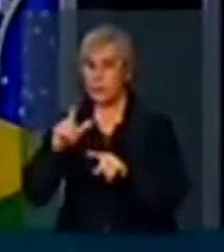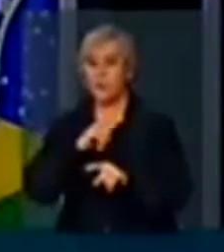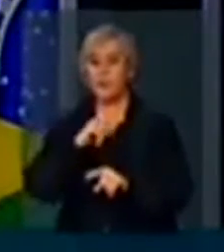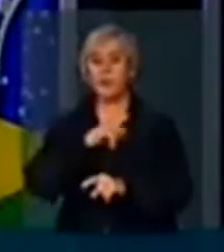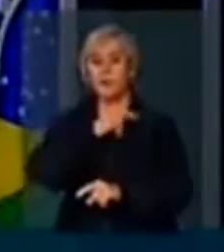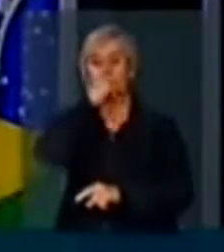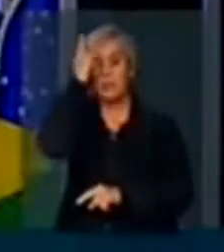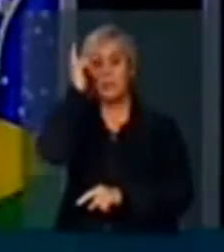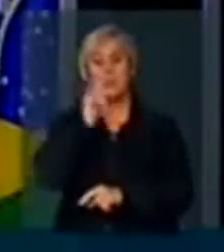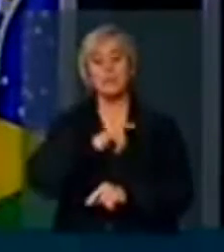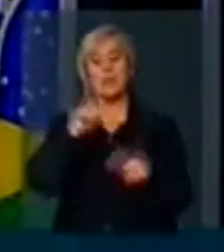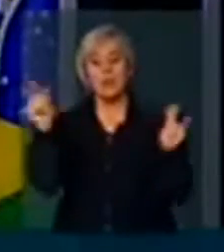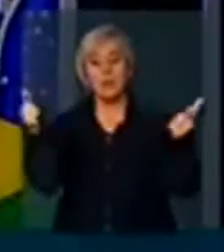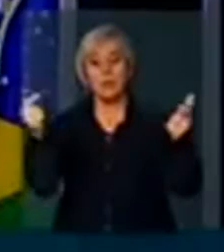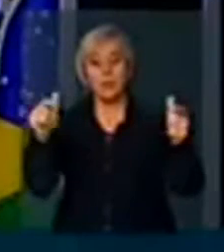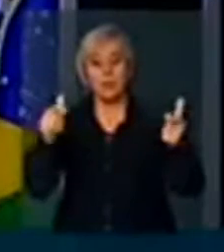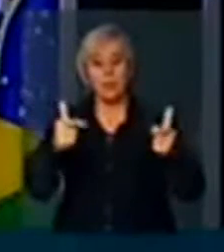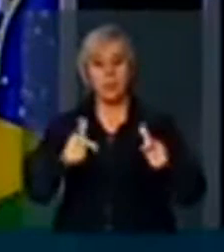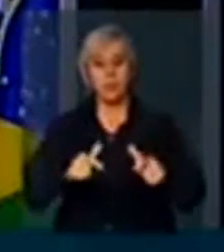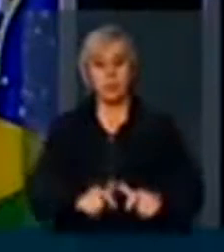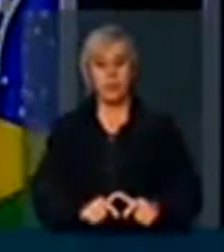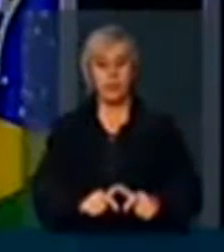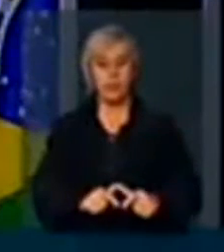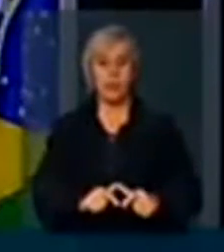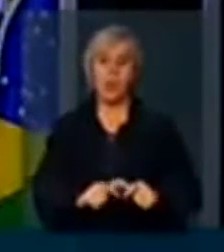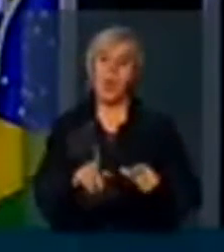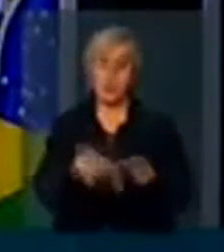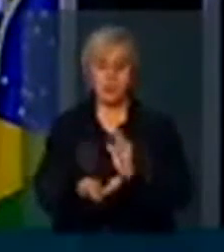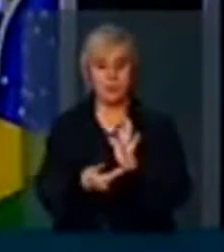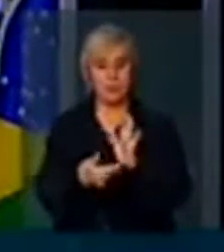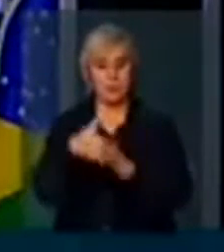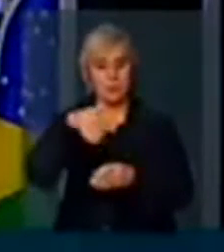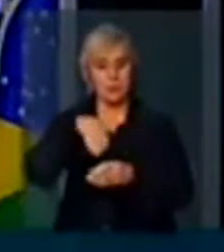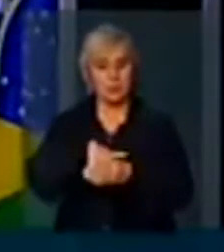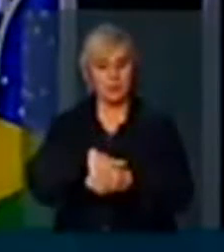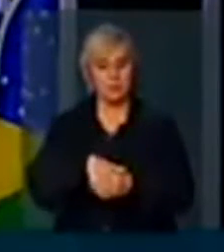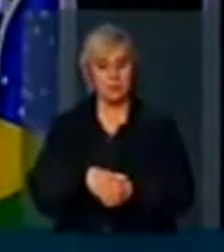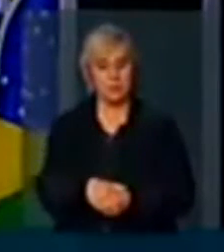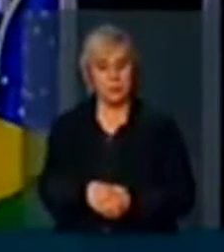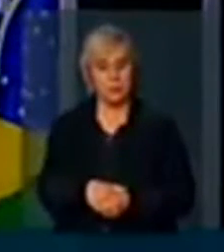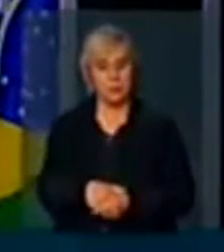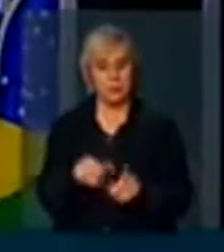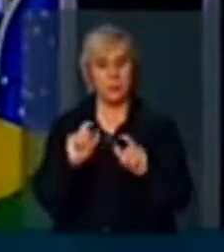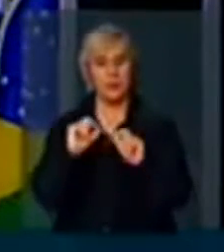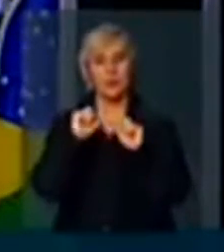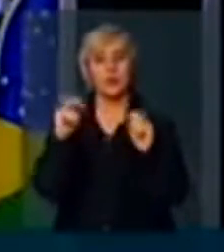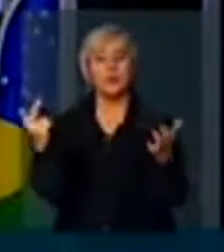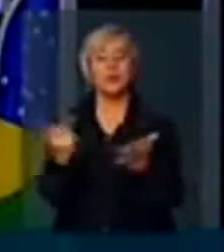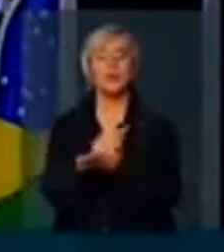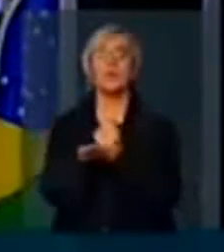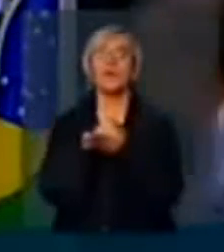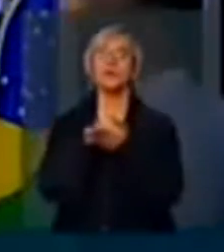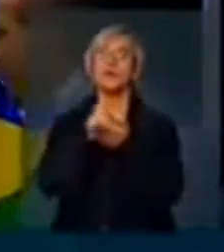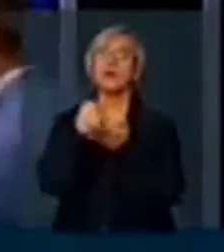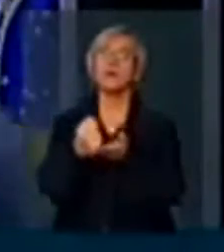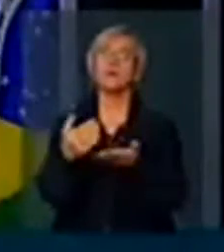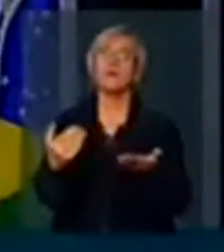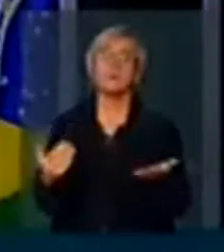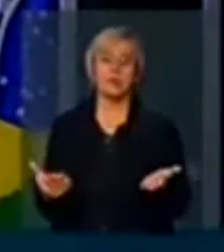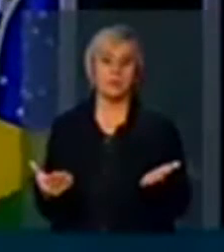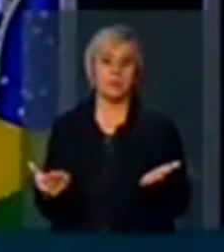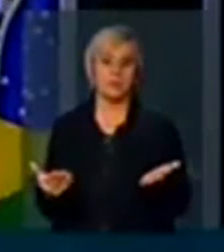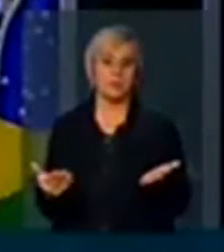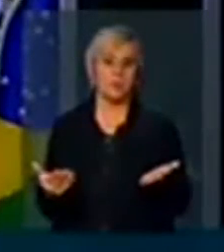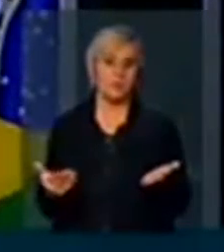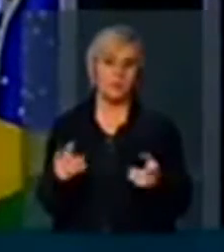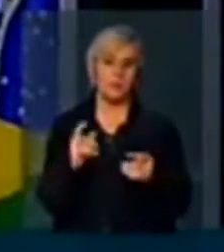se desfazendo é justamente o governo. E qual a consequência desse desgoverno?